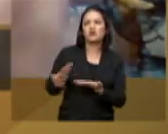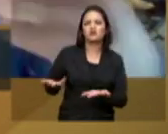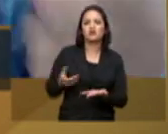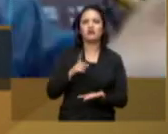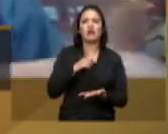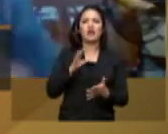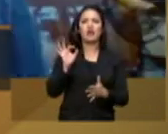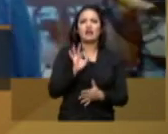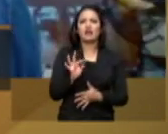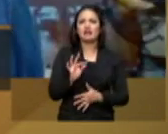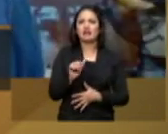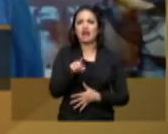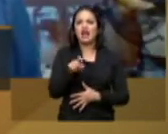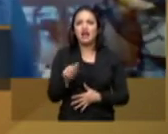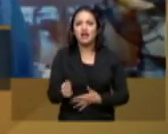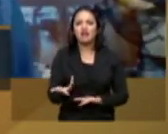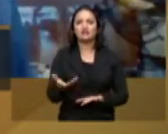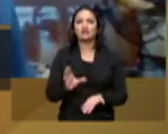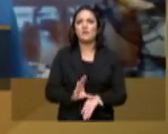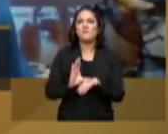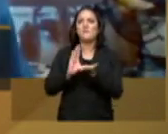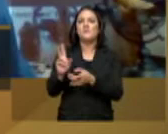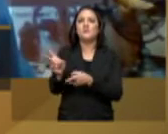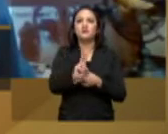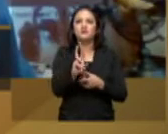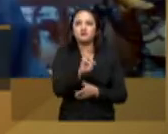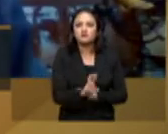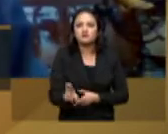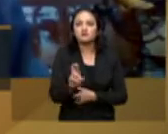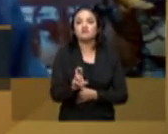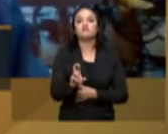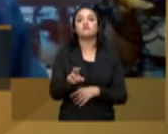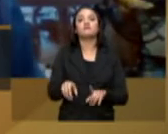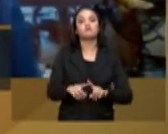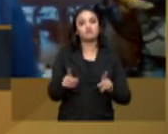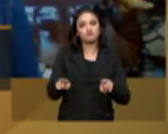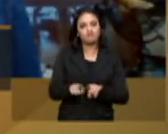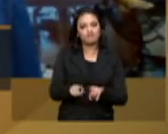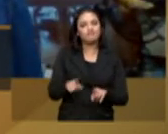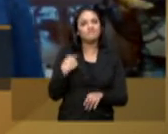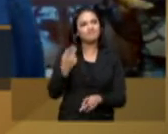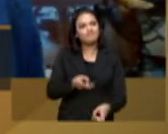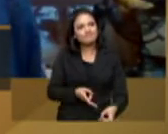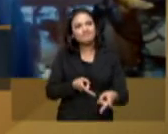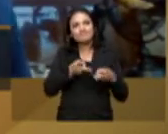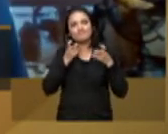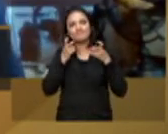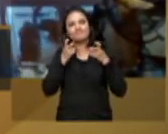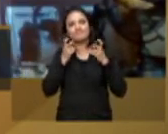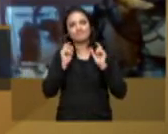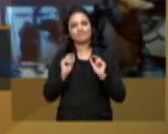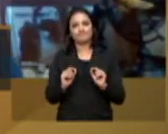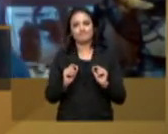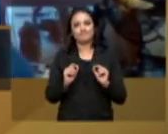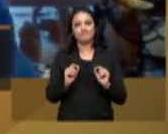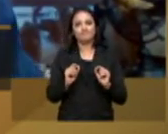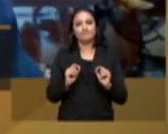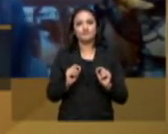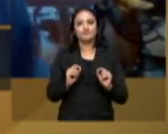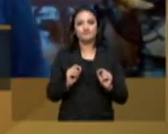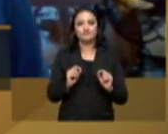ART e dos conselhos de fiscalização, entendemos que mesmo ali onde há essa legalidade, vamos